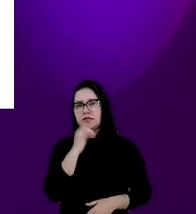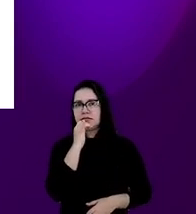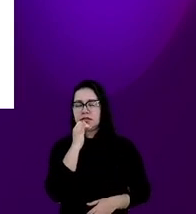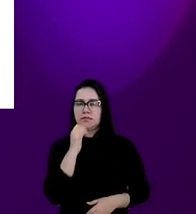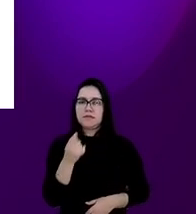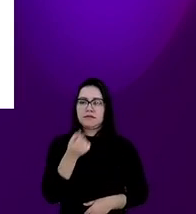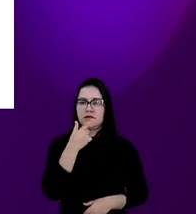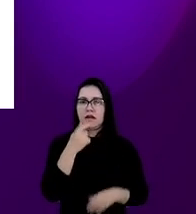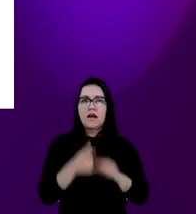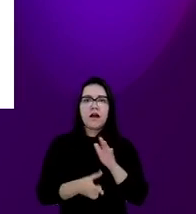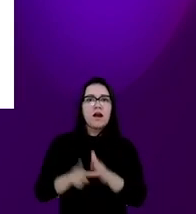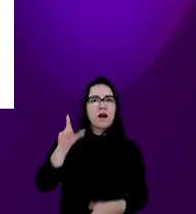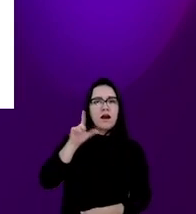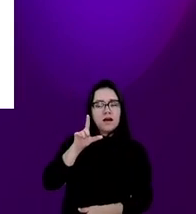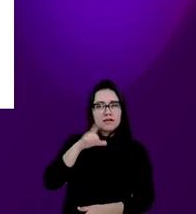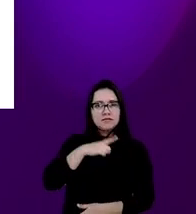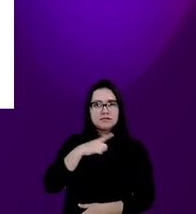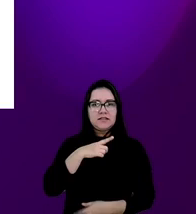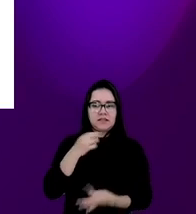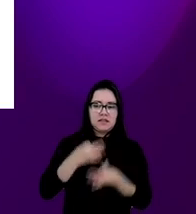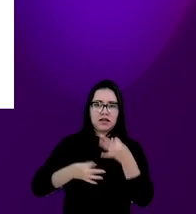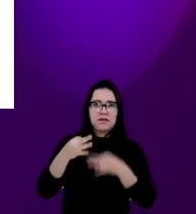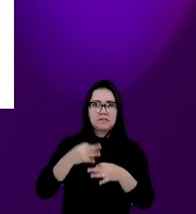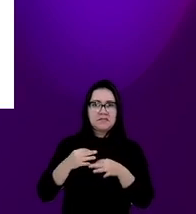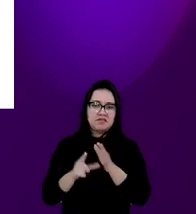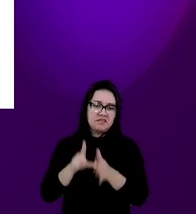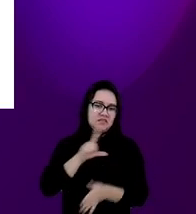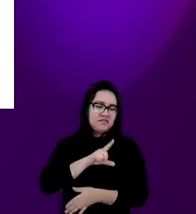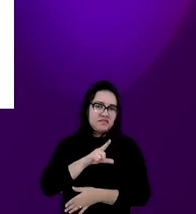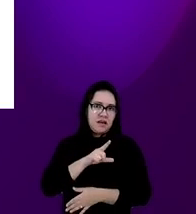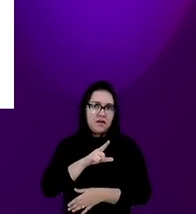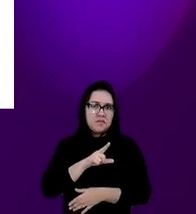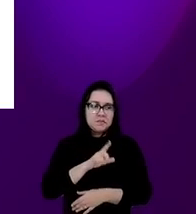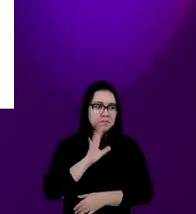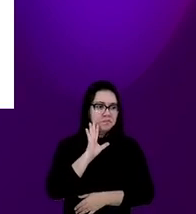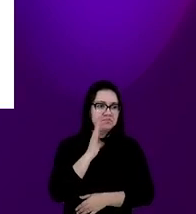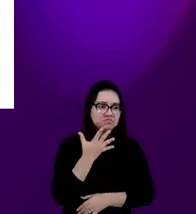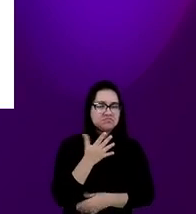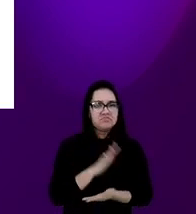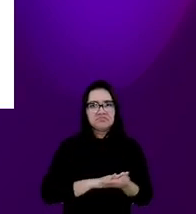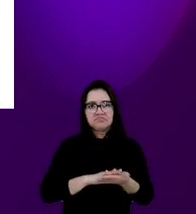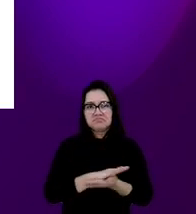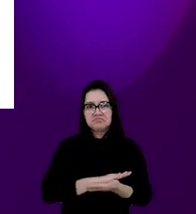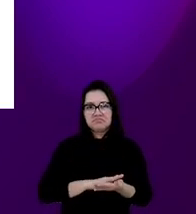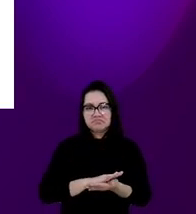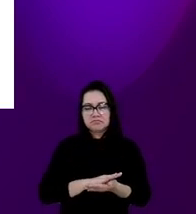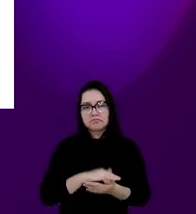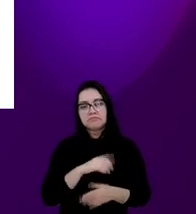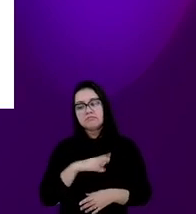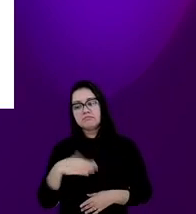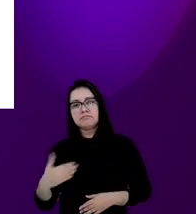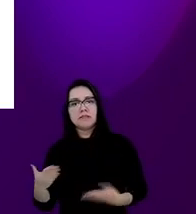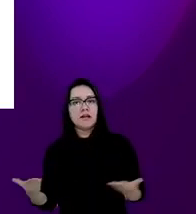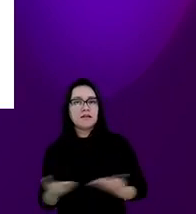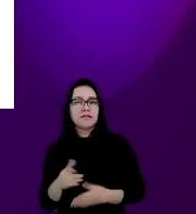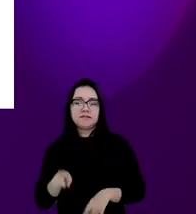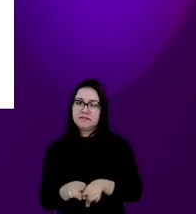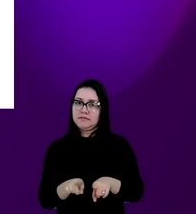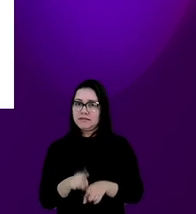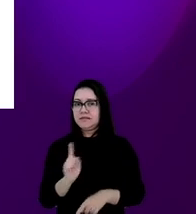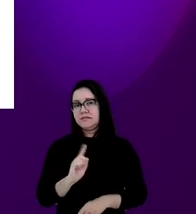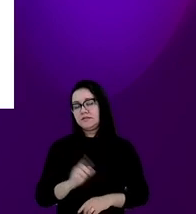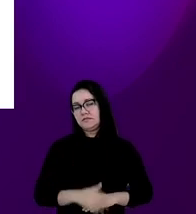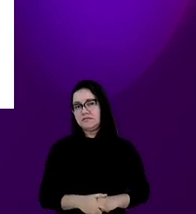exemplo, uma terapia que não funcionou lá atrás não vai funcionar aqui como terapia ponte. Localização e volume de